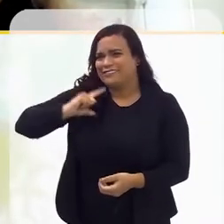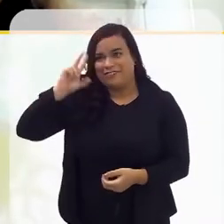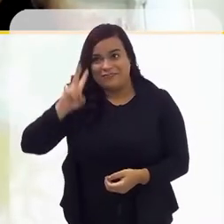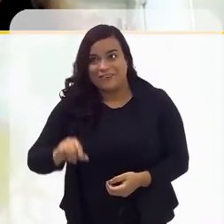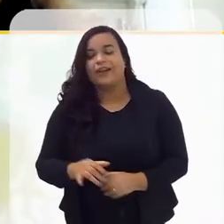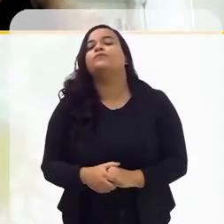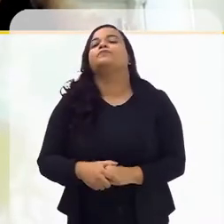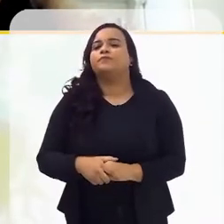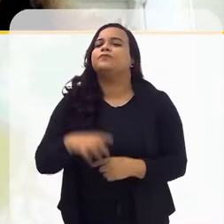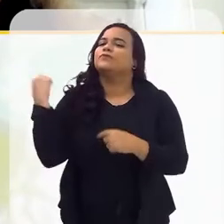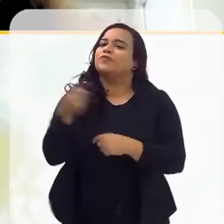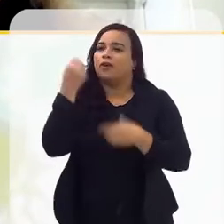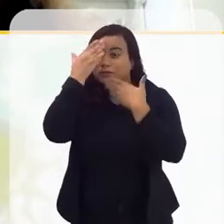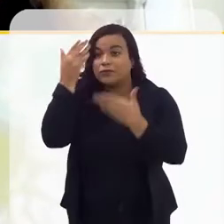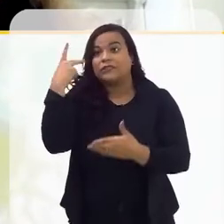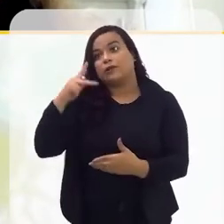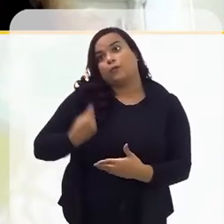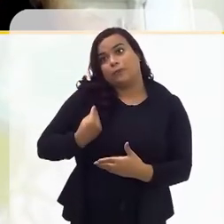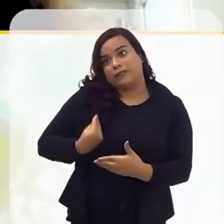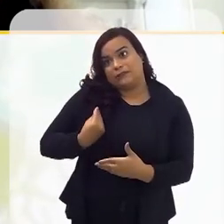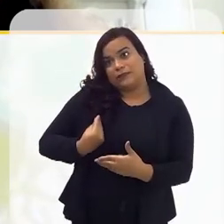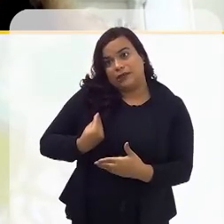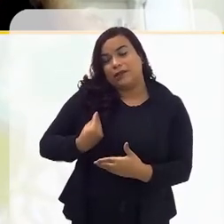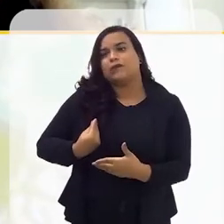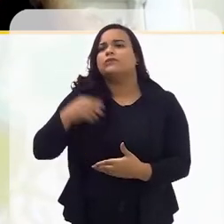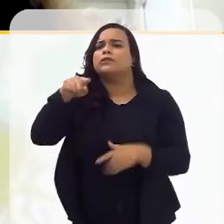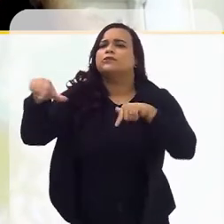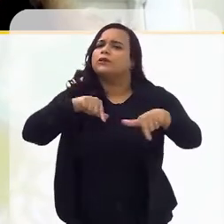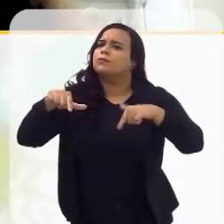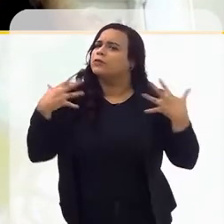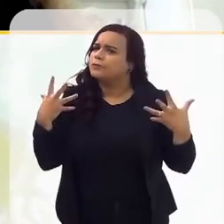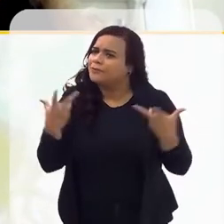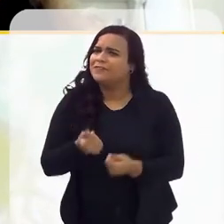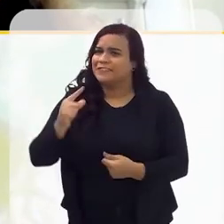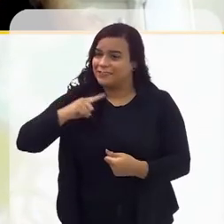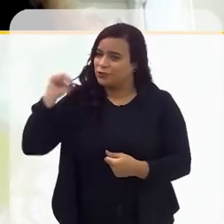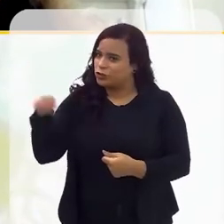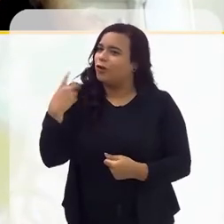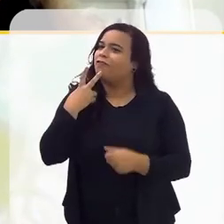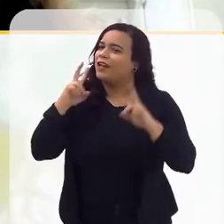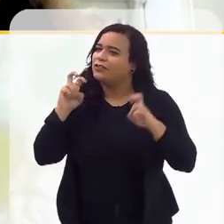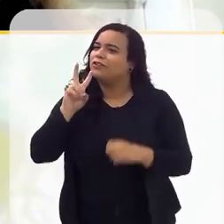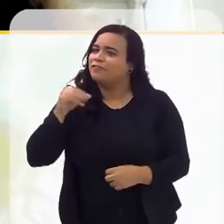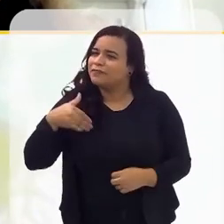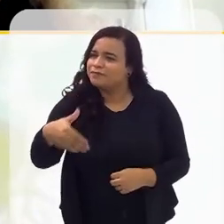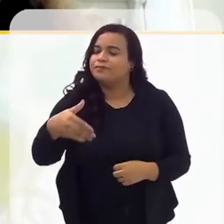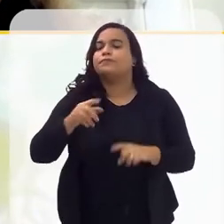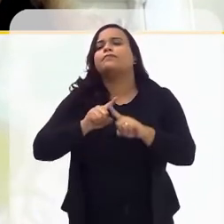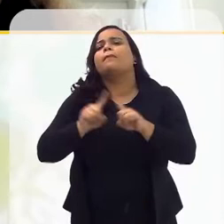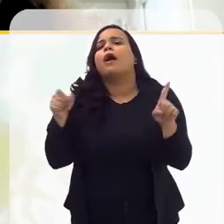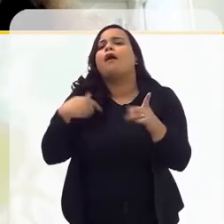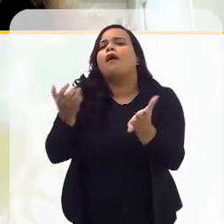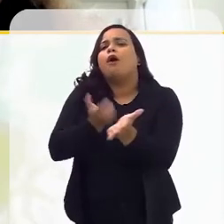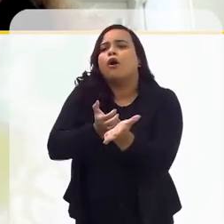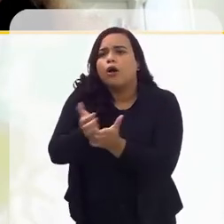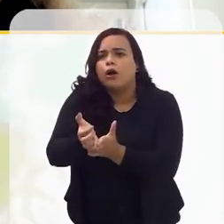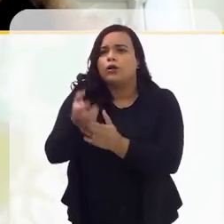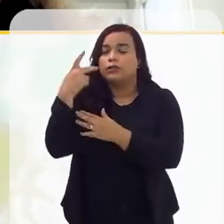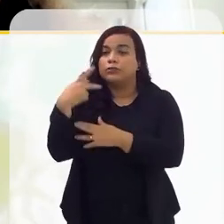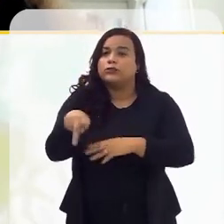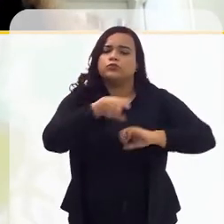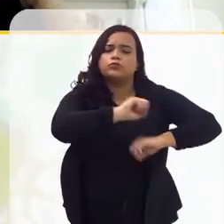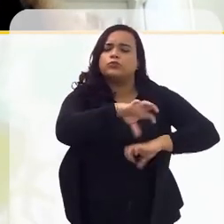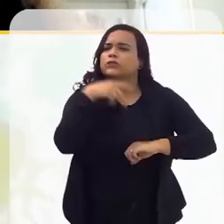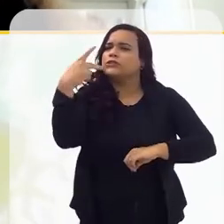certeza teremos. A gente é que agradece a sua presença aqui. Você realizou um trabalho tão importante que a gente vai falar daqui a pouco, mas eu quero começar lá pela